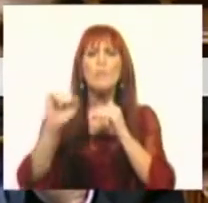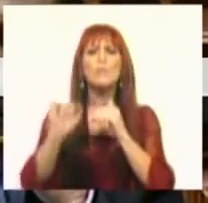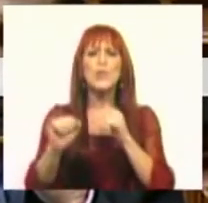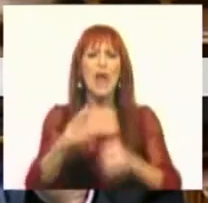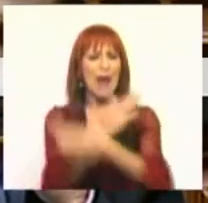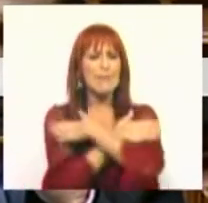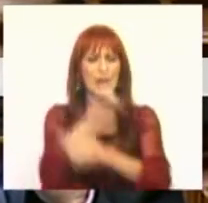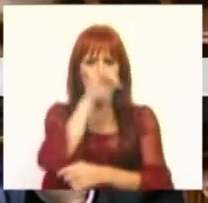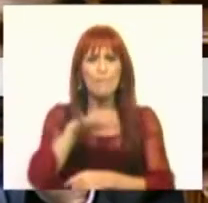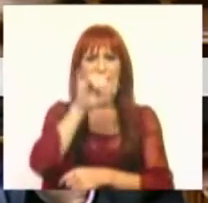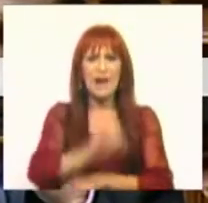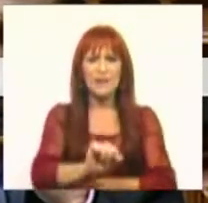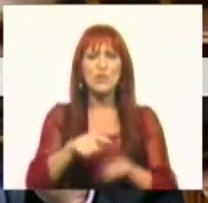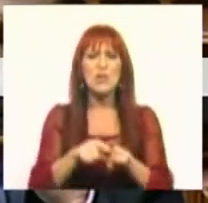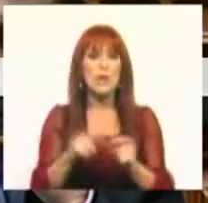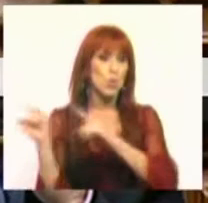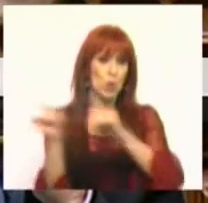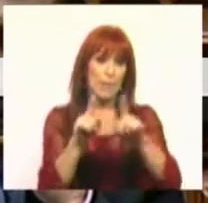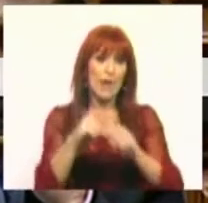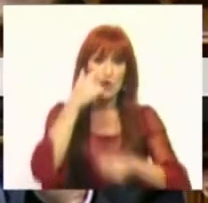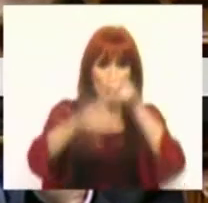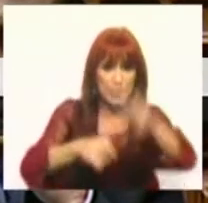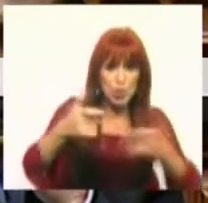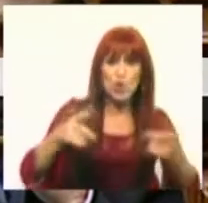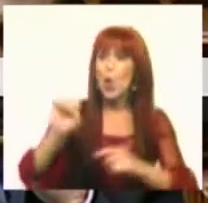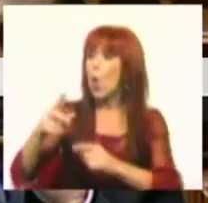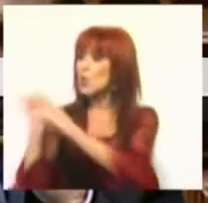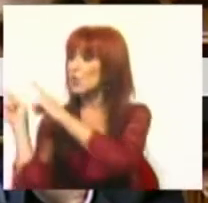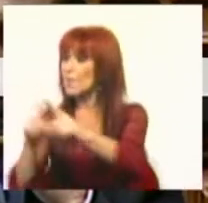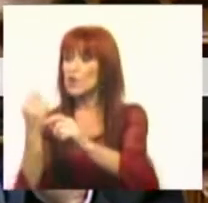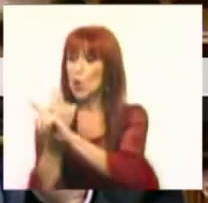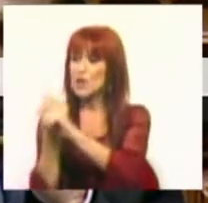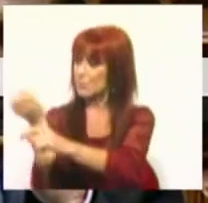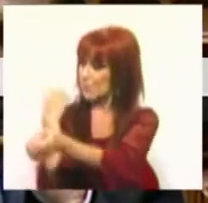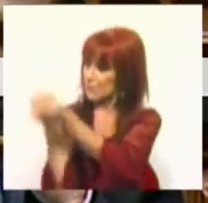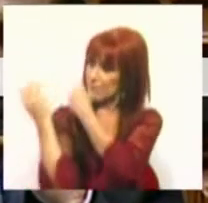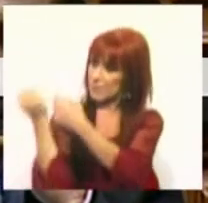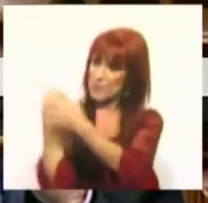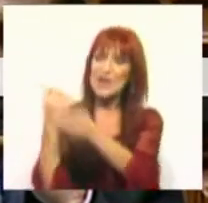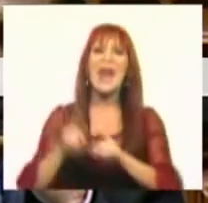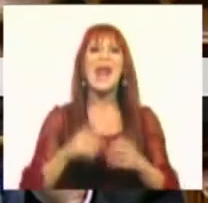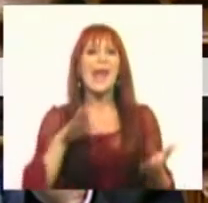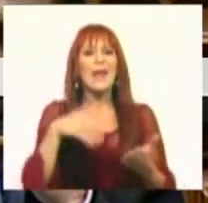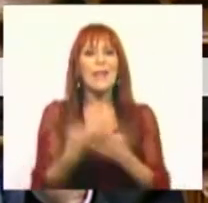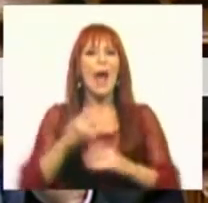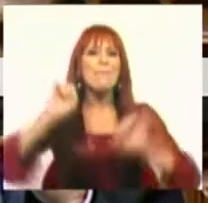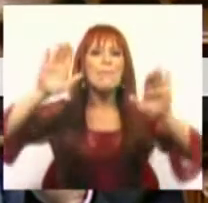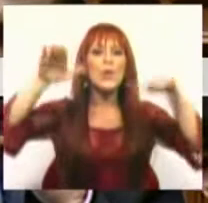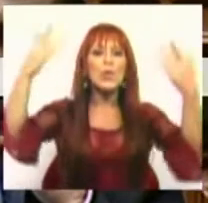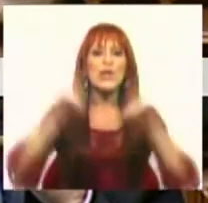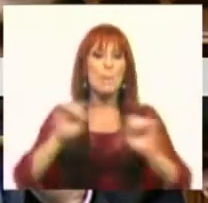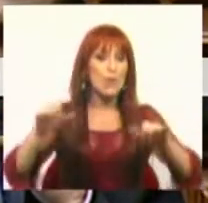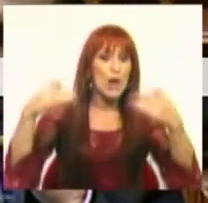e amigo do ambiente, quer no transporte de passageiros, quer no transporte de mercadorias, o que implica